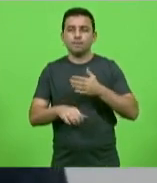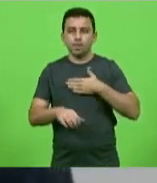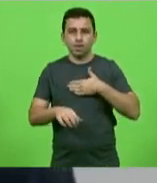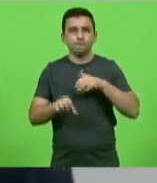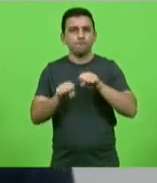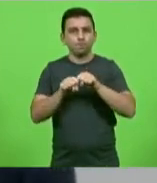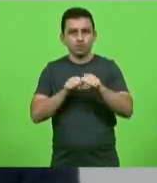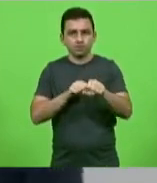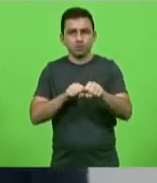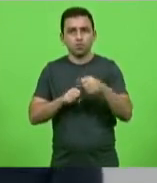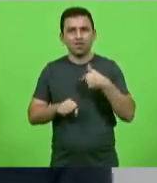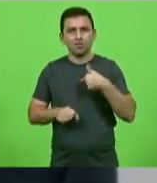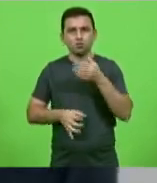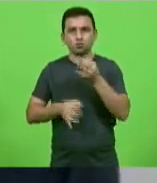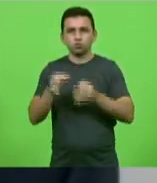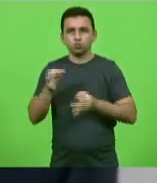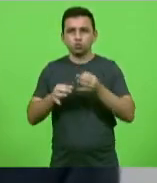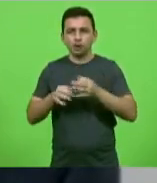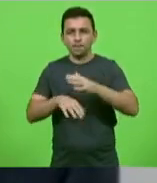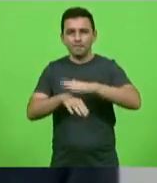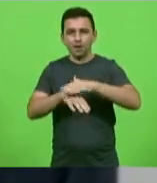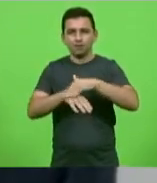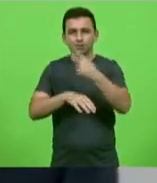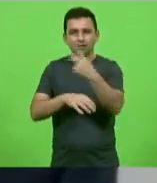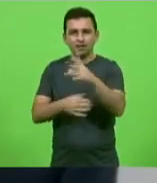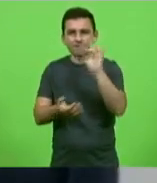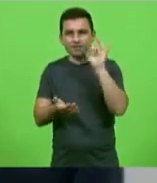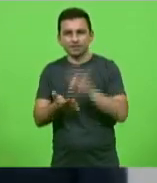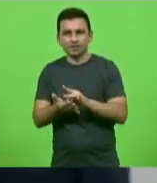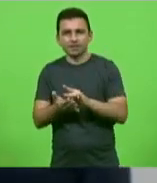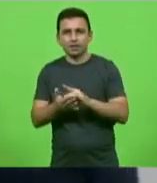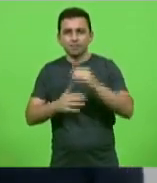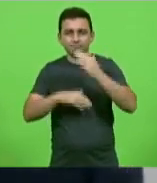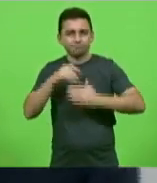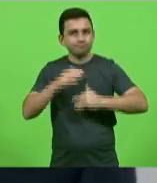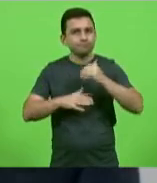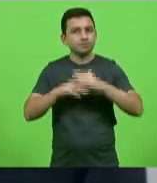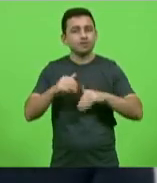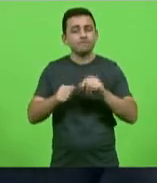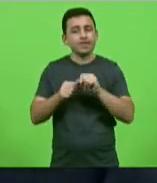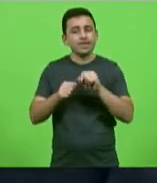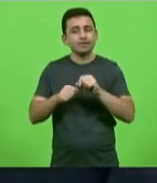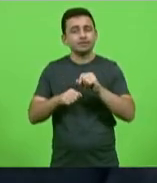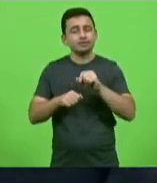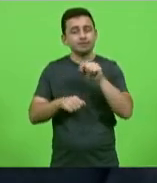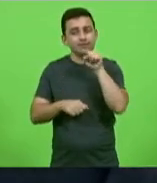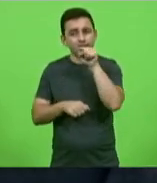formação, eu julgo os atos e fatos praticados por pessoas.